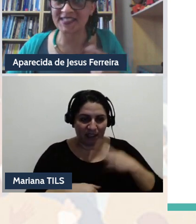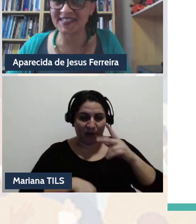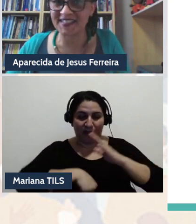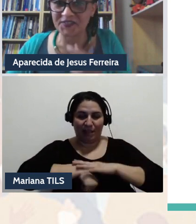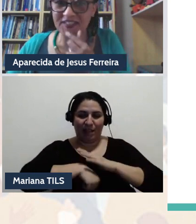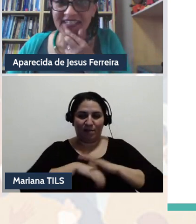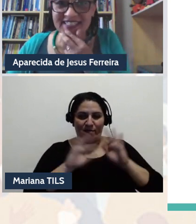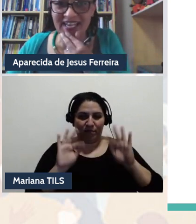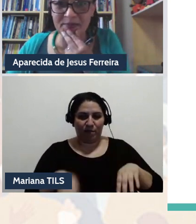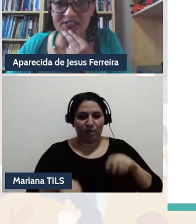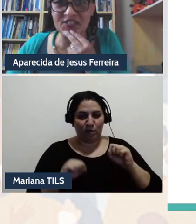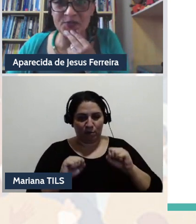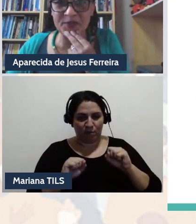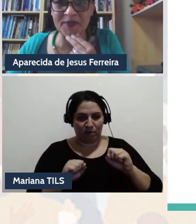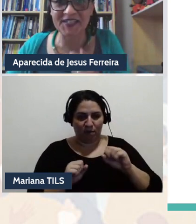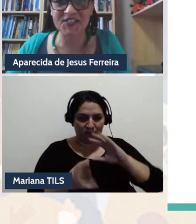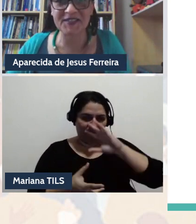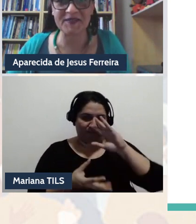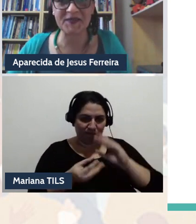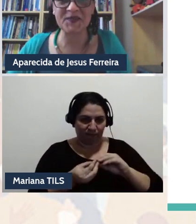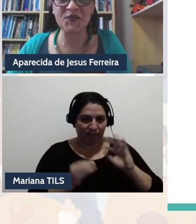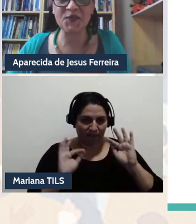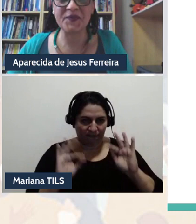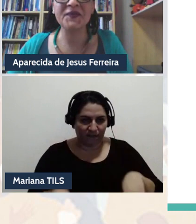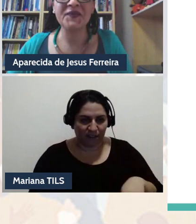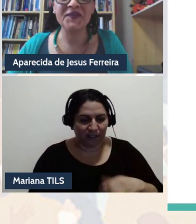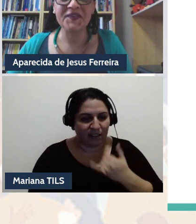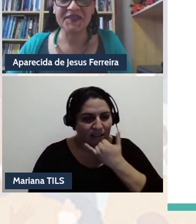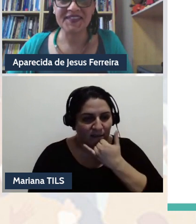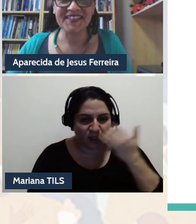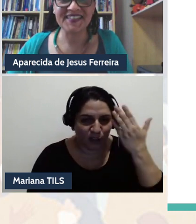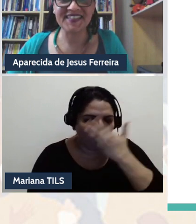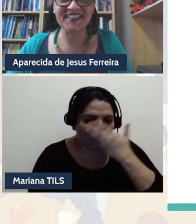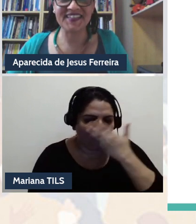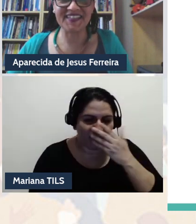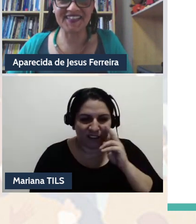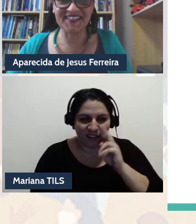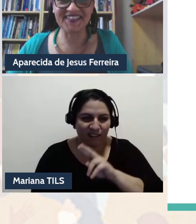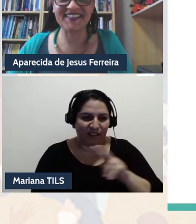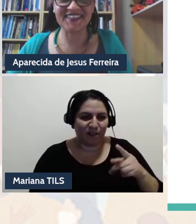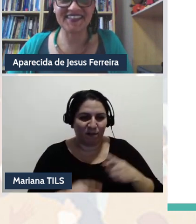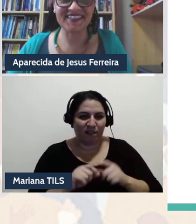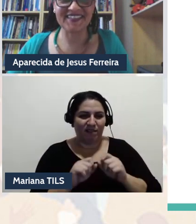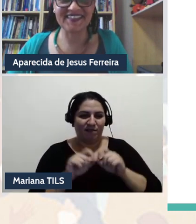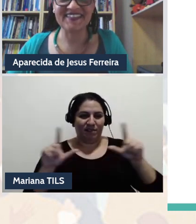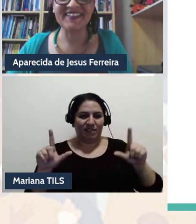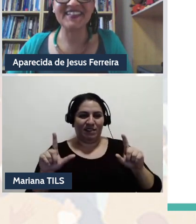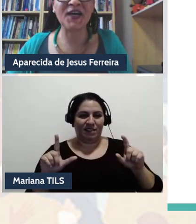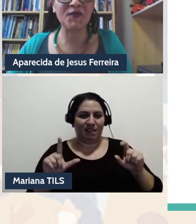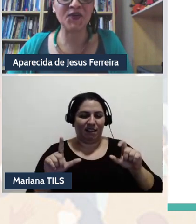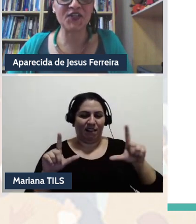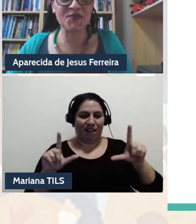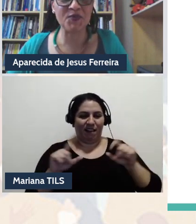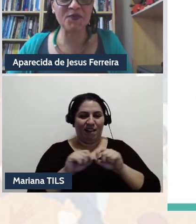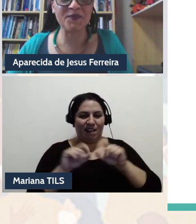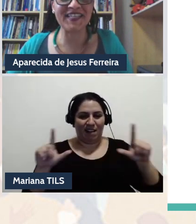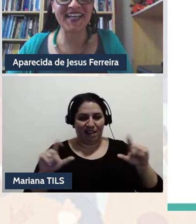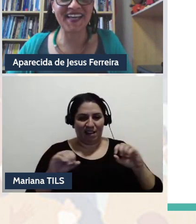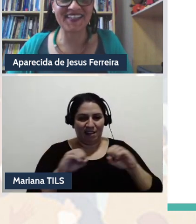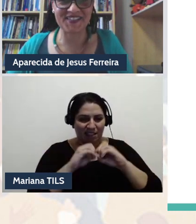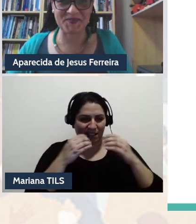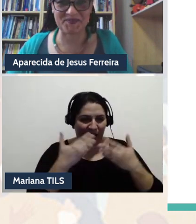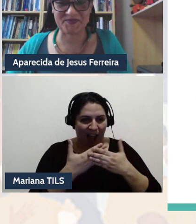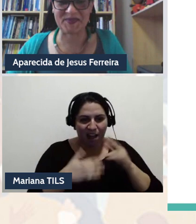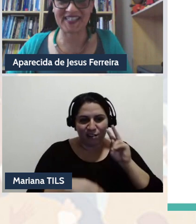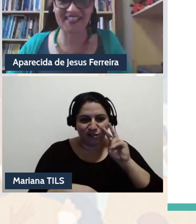você pudesse finalizar para a gente poder debate. Desculpa, eu não estava vendo vocês, porque eu estava passando o slide numa outra tela aqui. Já estou